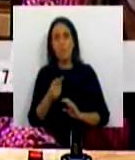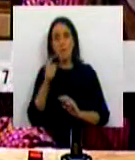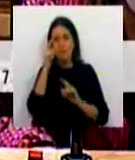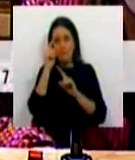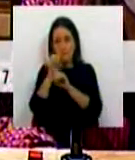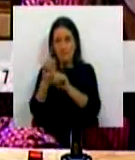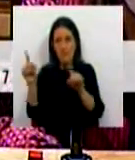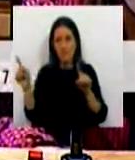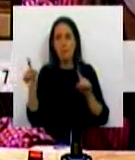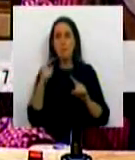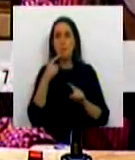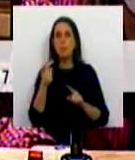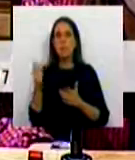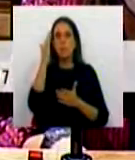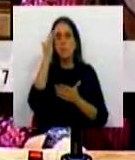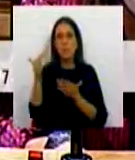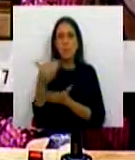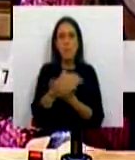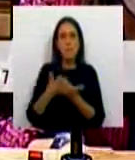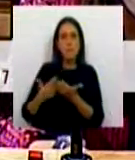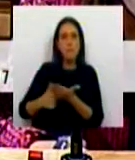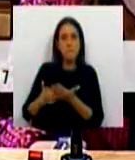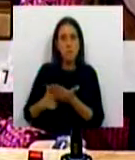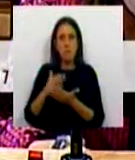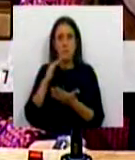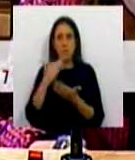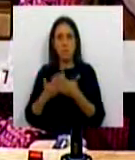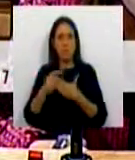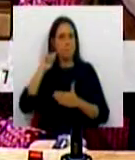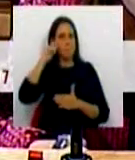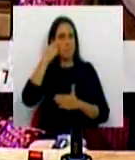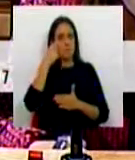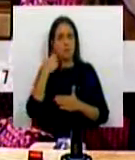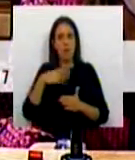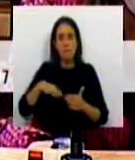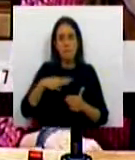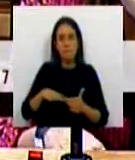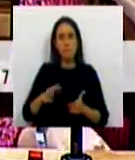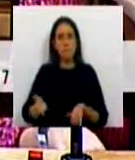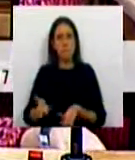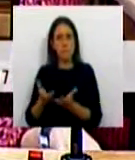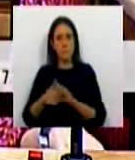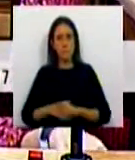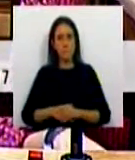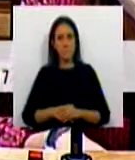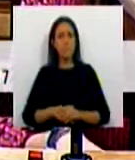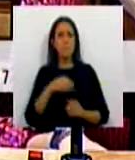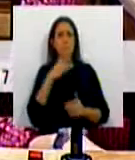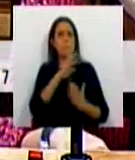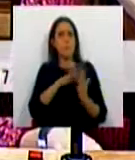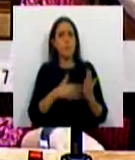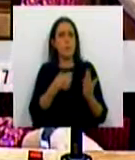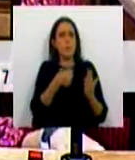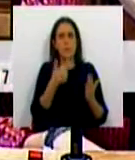que têm falta de dados têm feito o diabo a sete para o chamar. Pronunciam planos B,